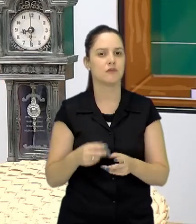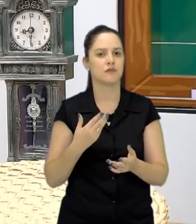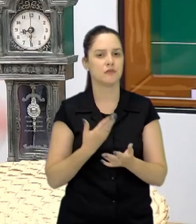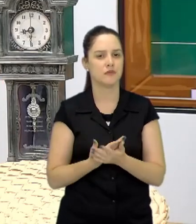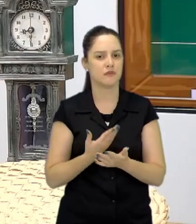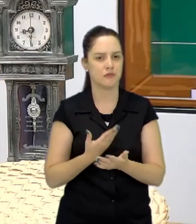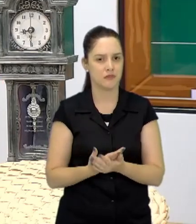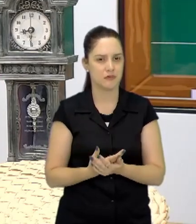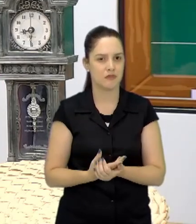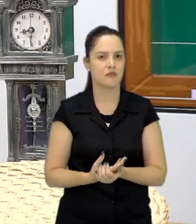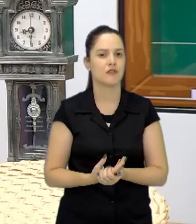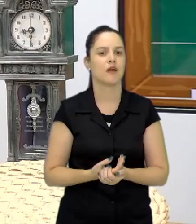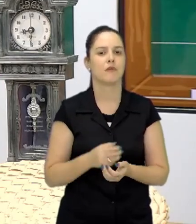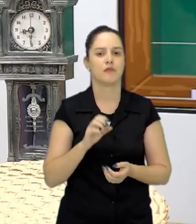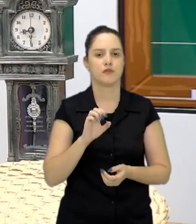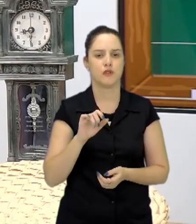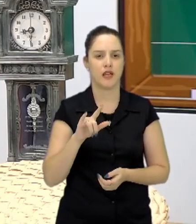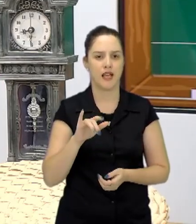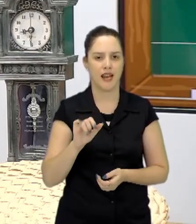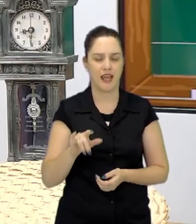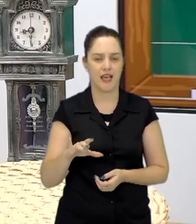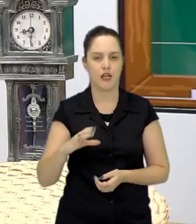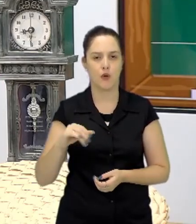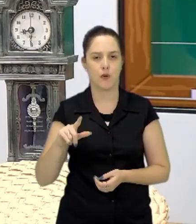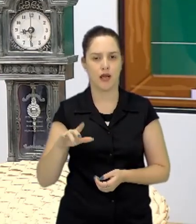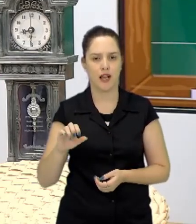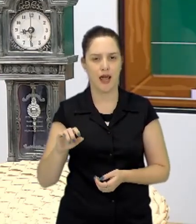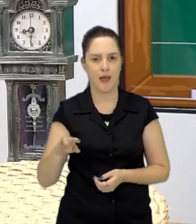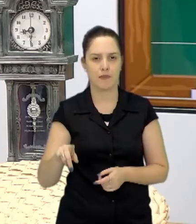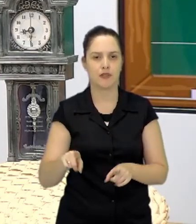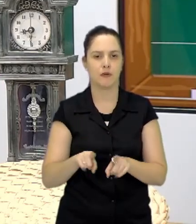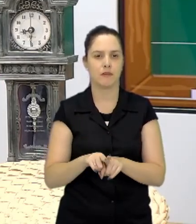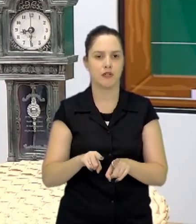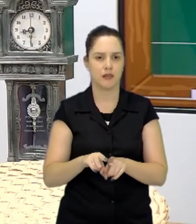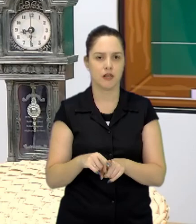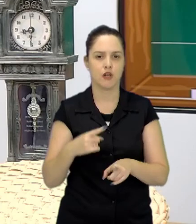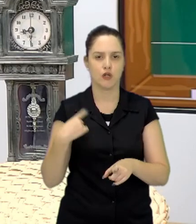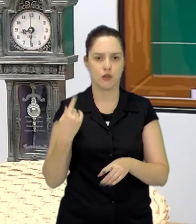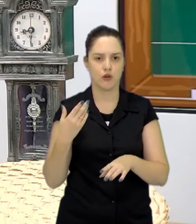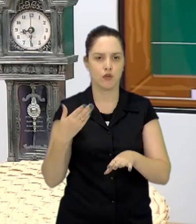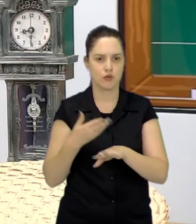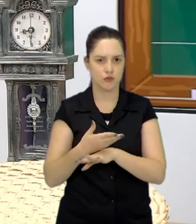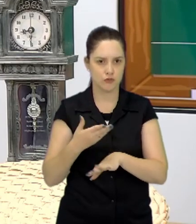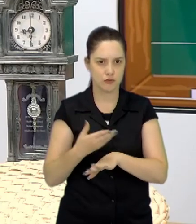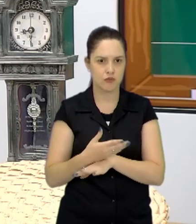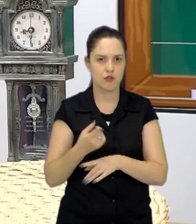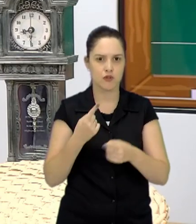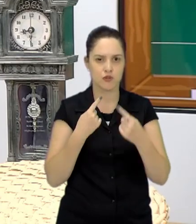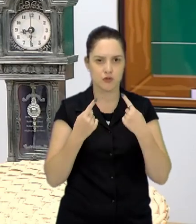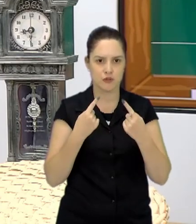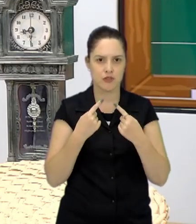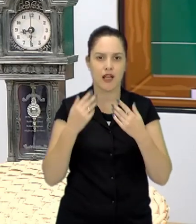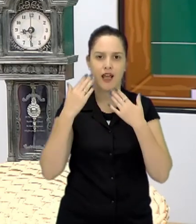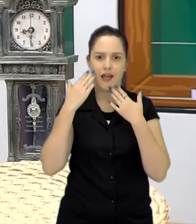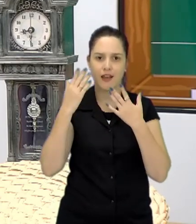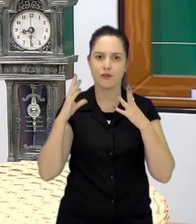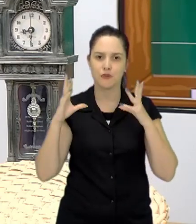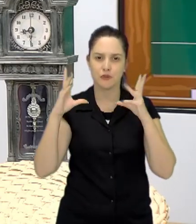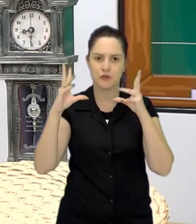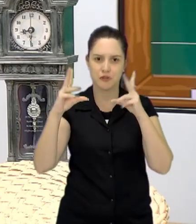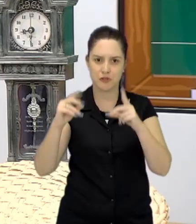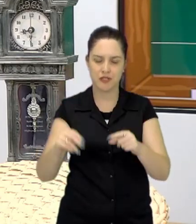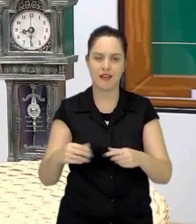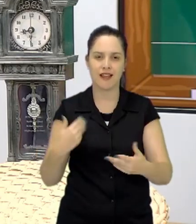Kleber, da professora Elaine e a da professora Maria Fernanda também, que também faz parte do nosso itinerário. Eu quero agradecer a todos que estiveram conosco